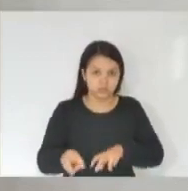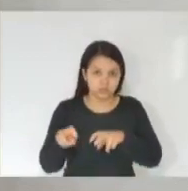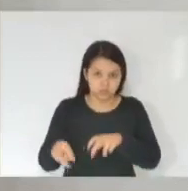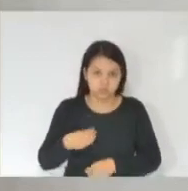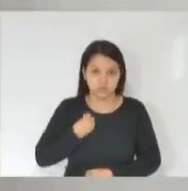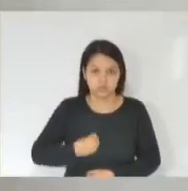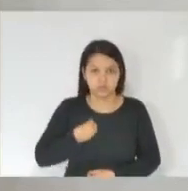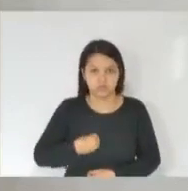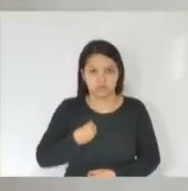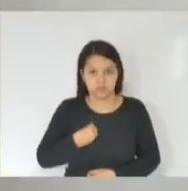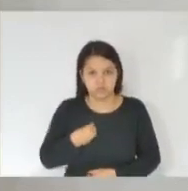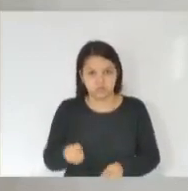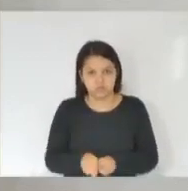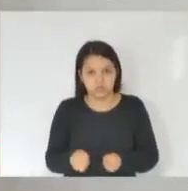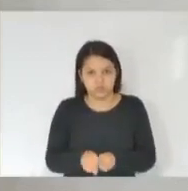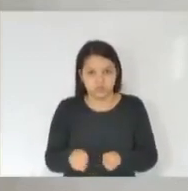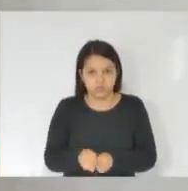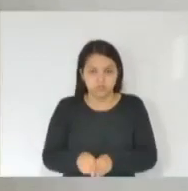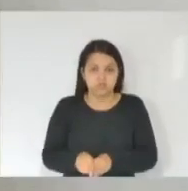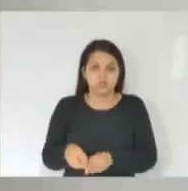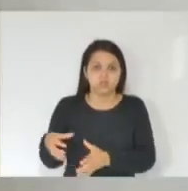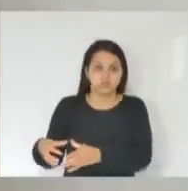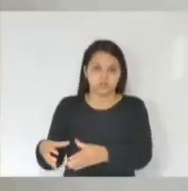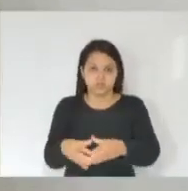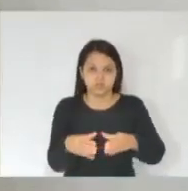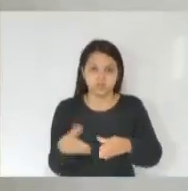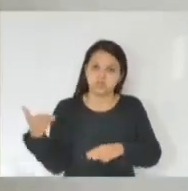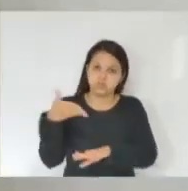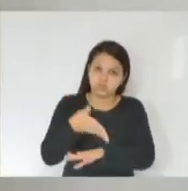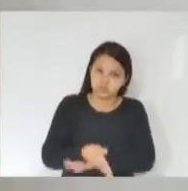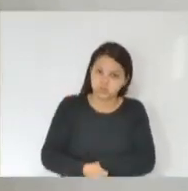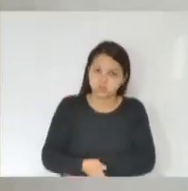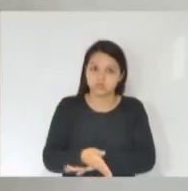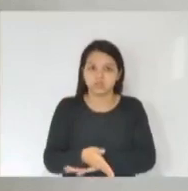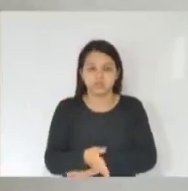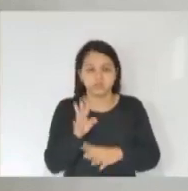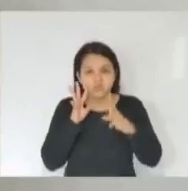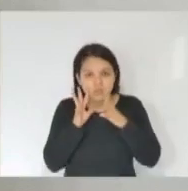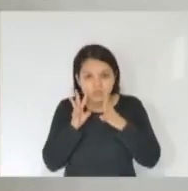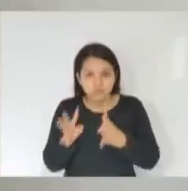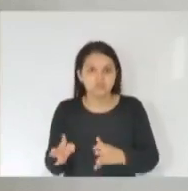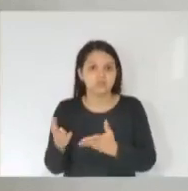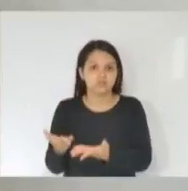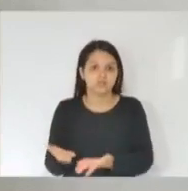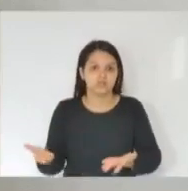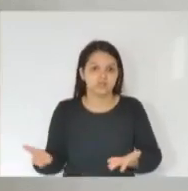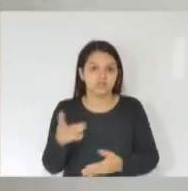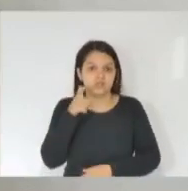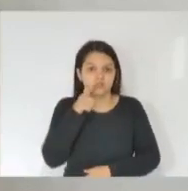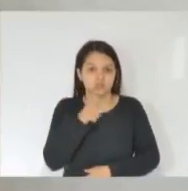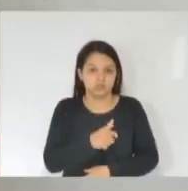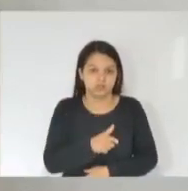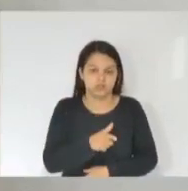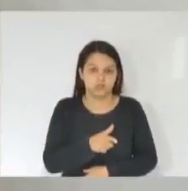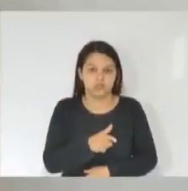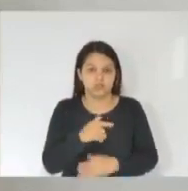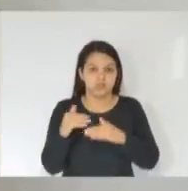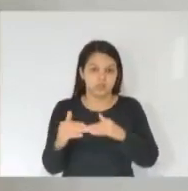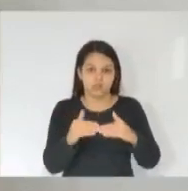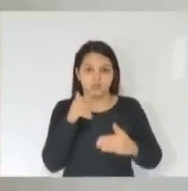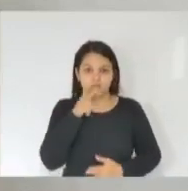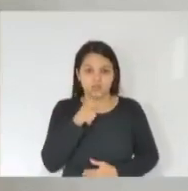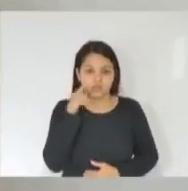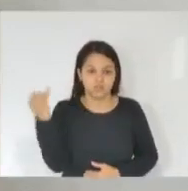presente, com os setores vindo aqui, as federações sendo ouvidas, e se chegou a consensos importantes e